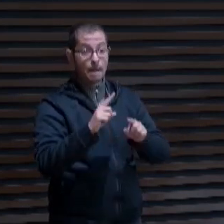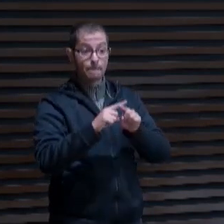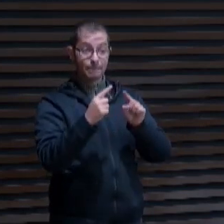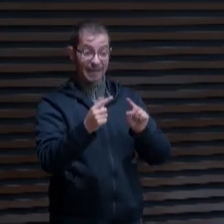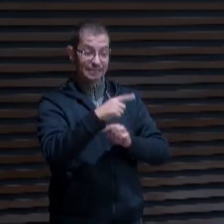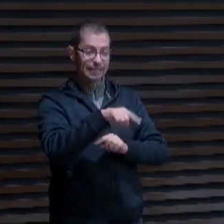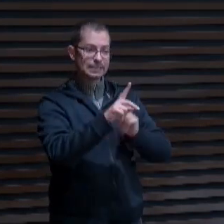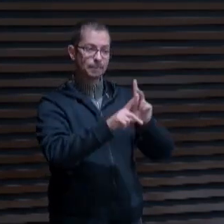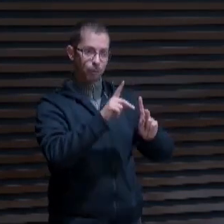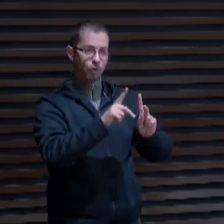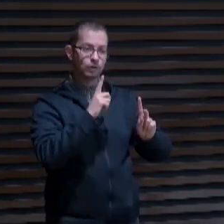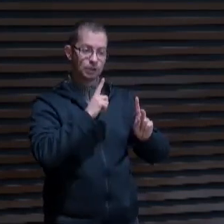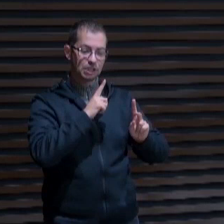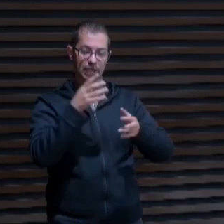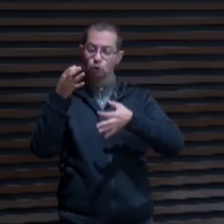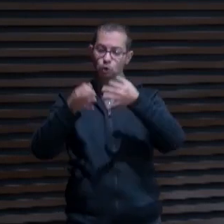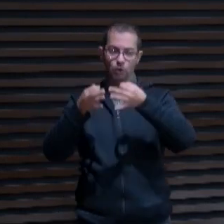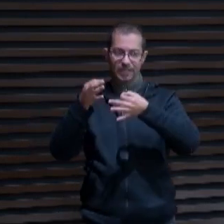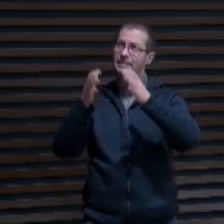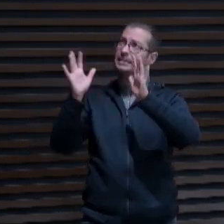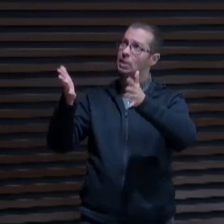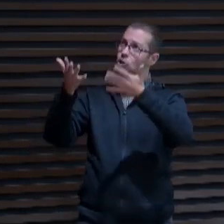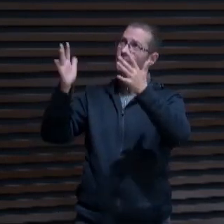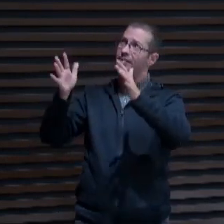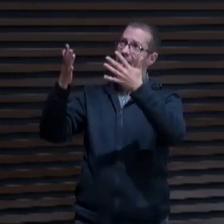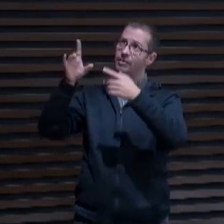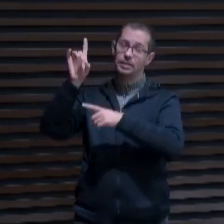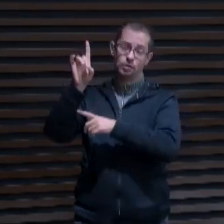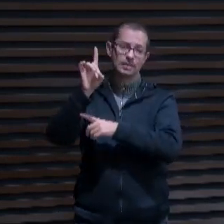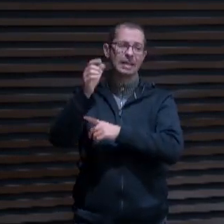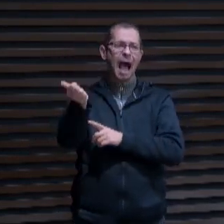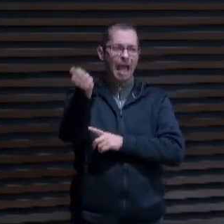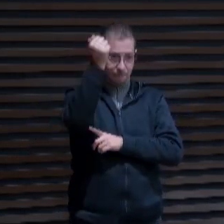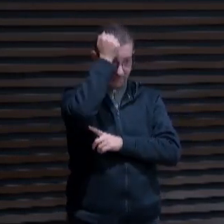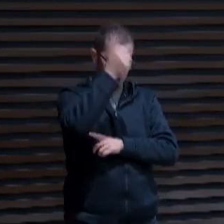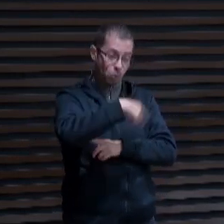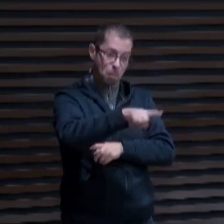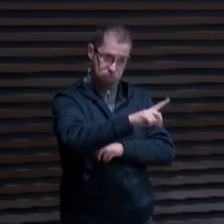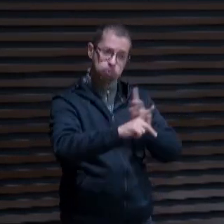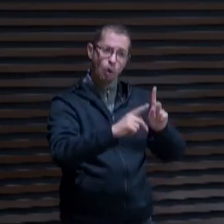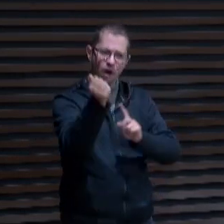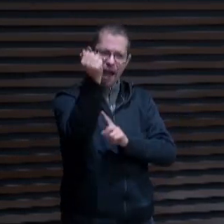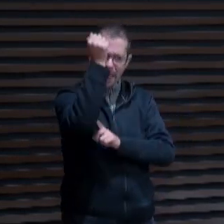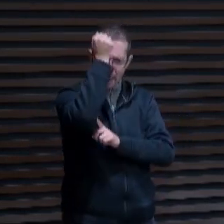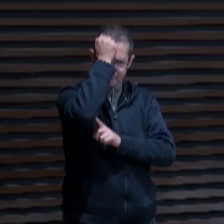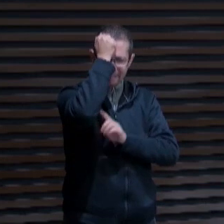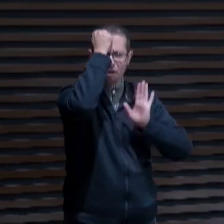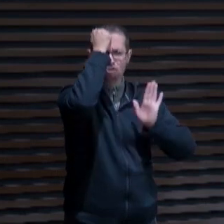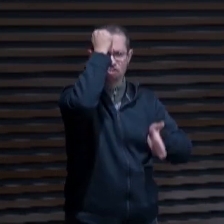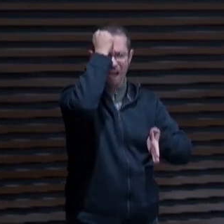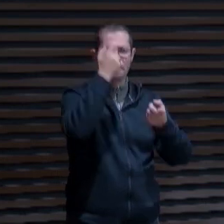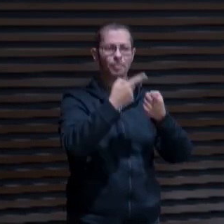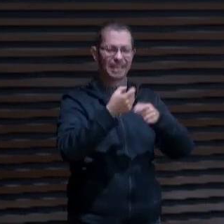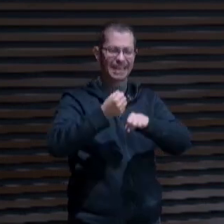tinha esses juízes que os exortavam, eles, mediante o arrependimento daquilo que eles estavam passando, porque eles estavam